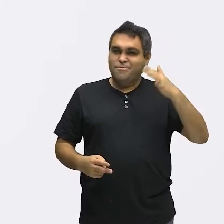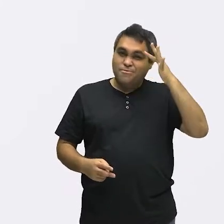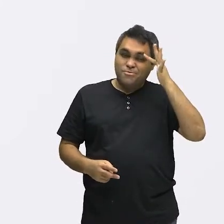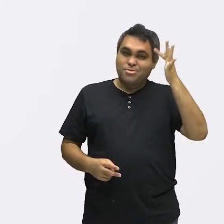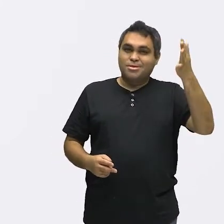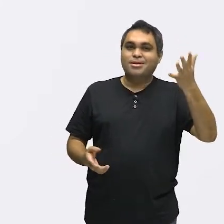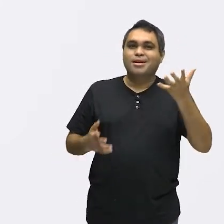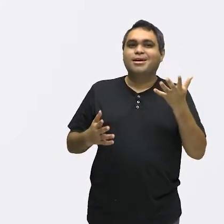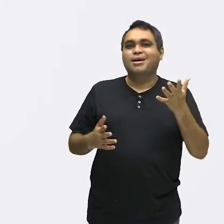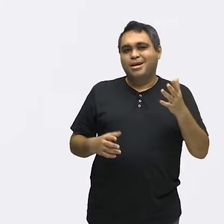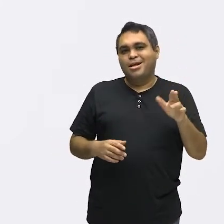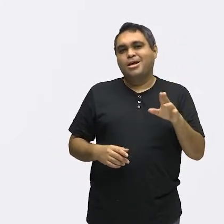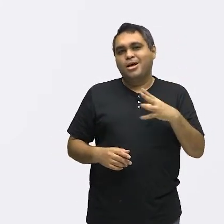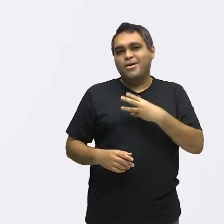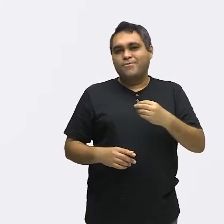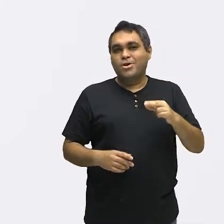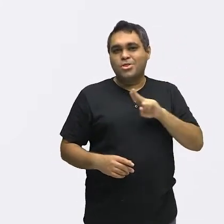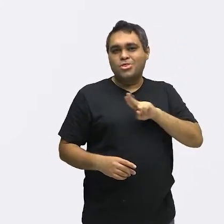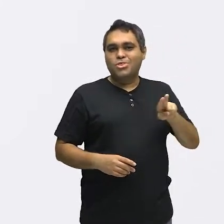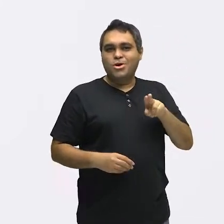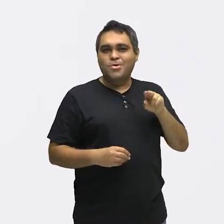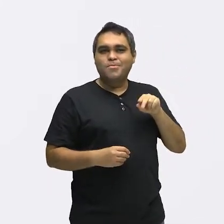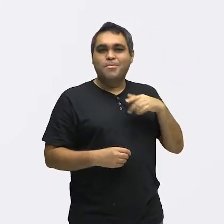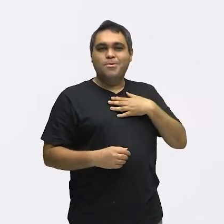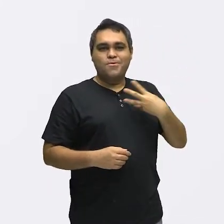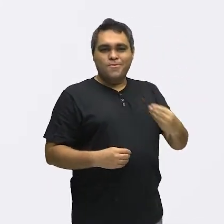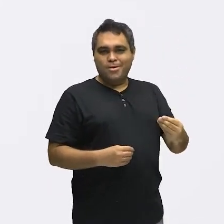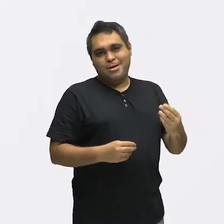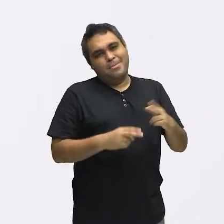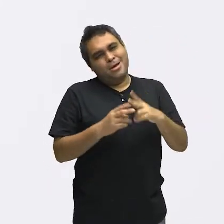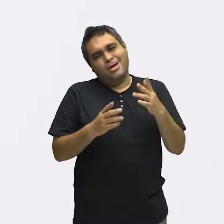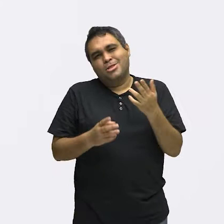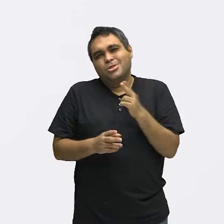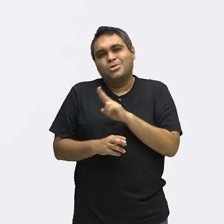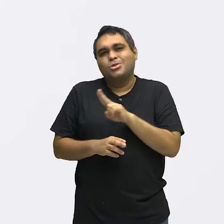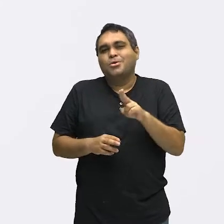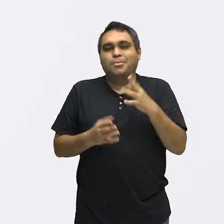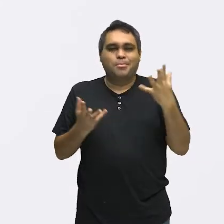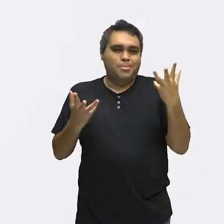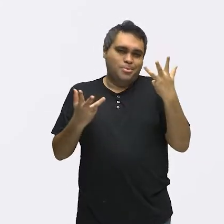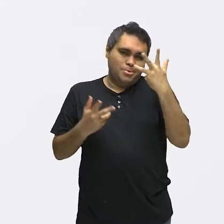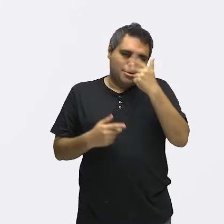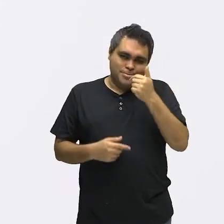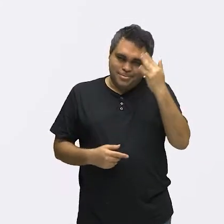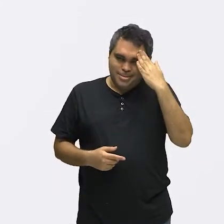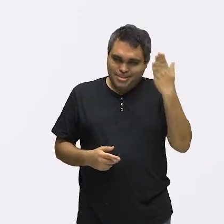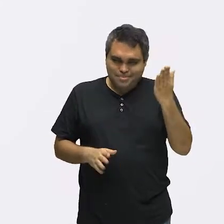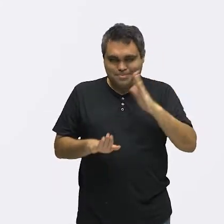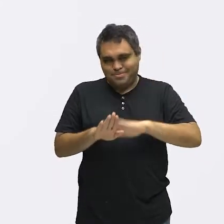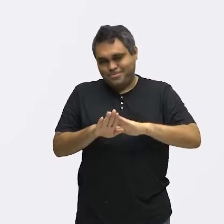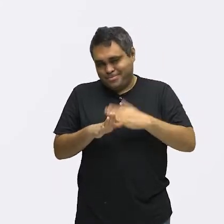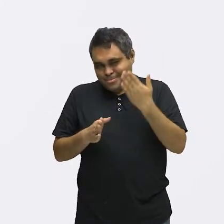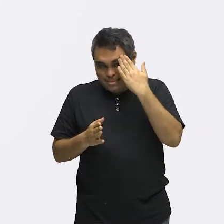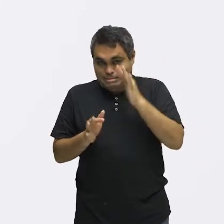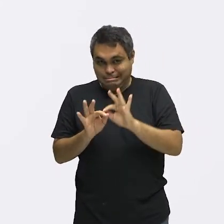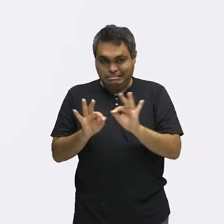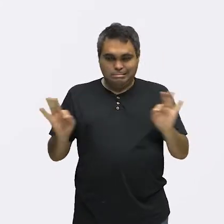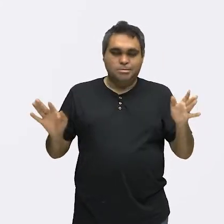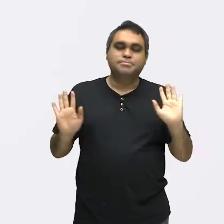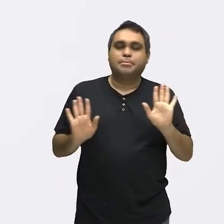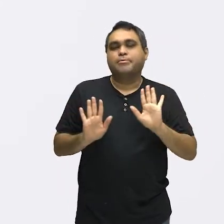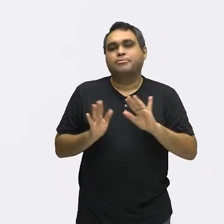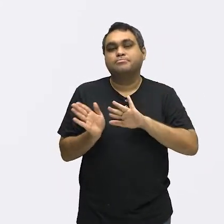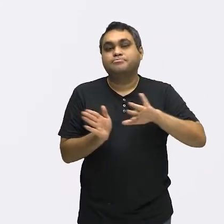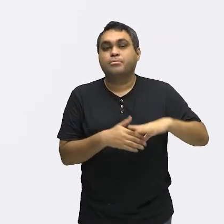Olha isso, gente, que nome lindo, grande, né? Então, Nabucodonosor foi o soberano mais conhecido dos caldeus. Nabucodonosor virou